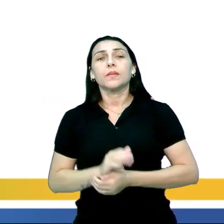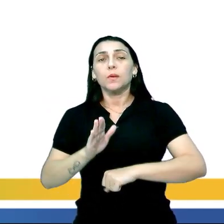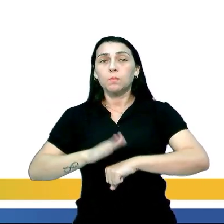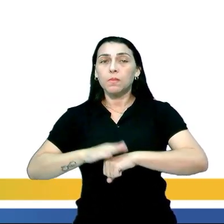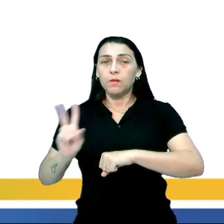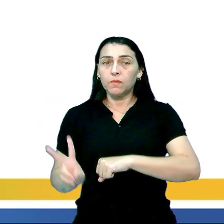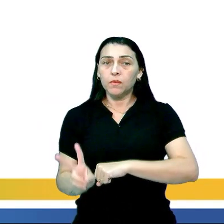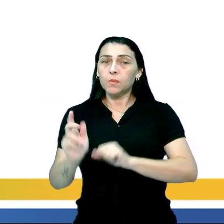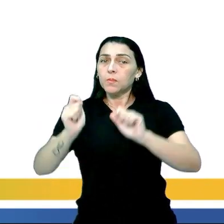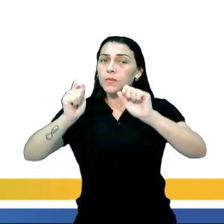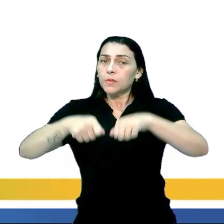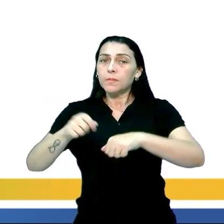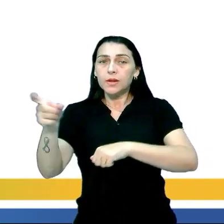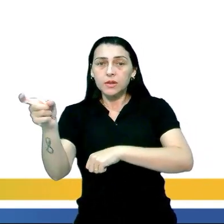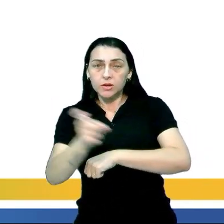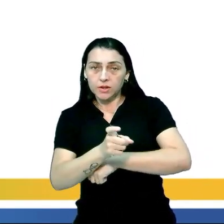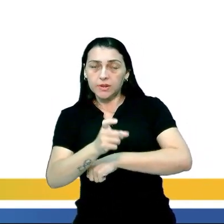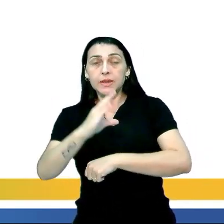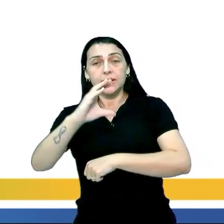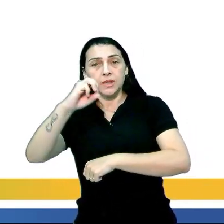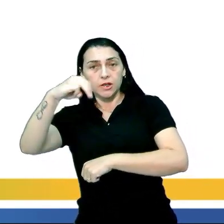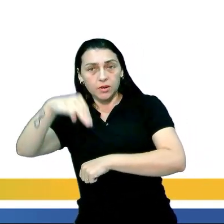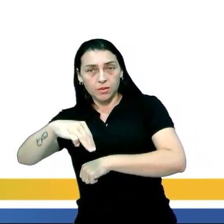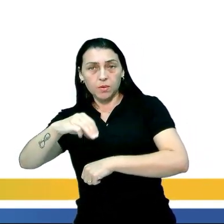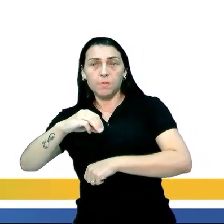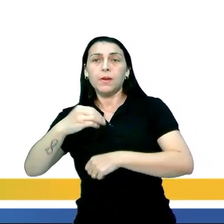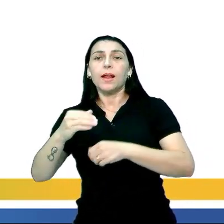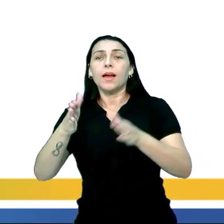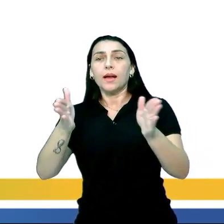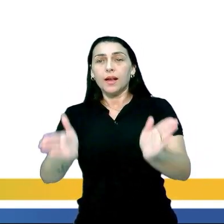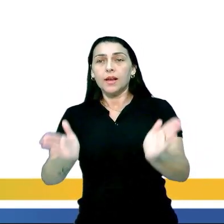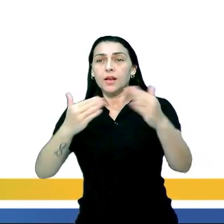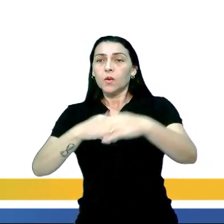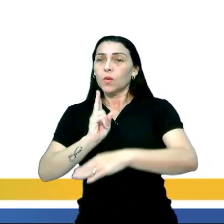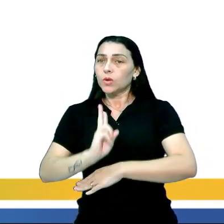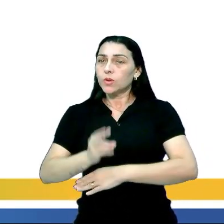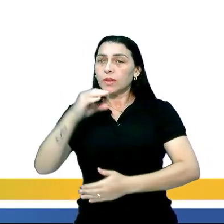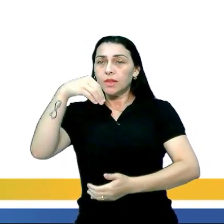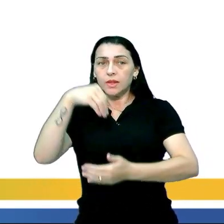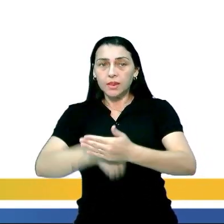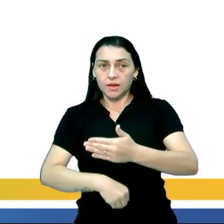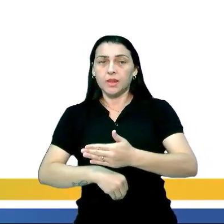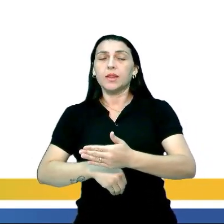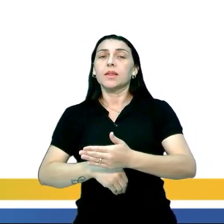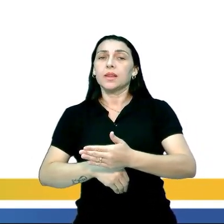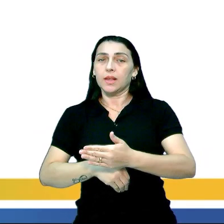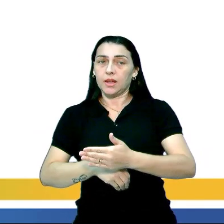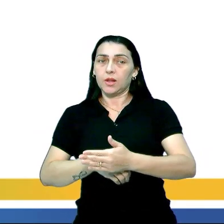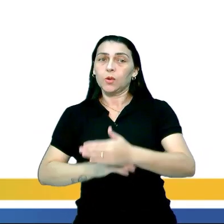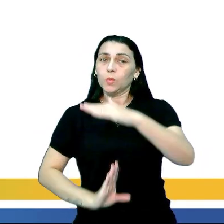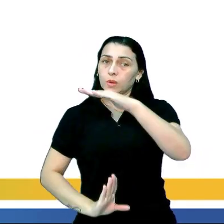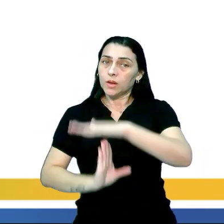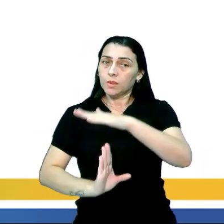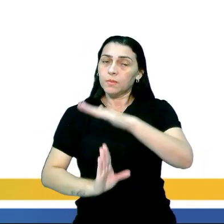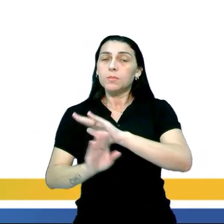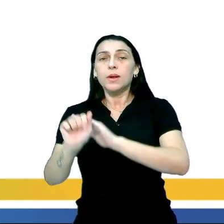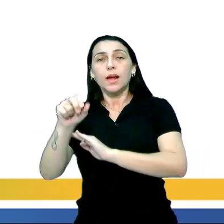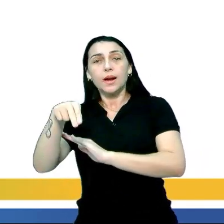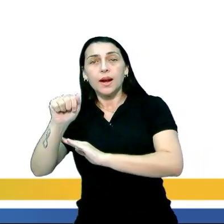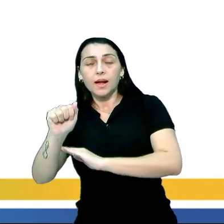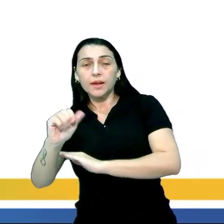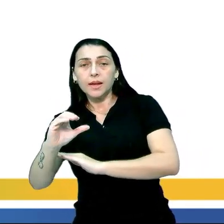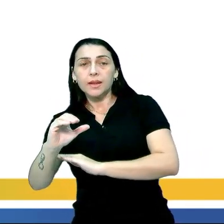O maior valor possível para x em centímetros para que a caixa permaneça dentro dos padrões permitidos pela ANAC